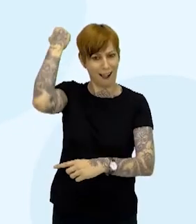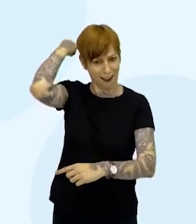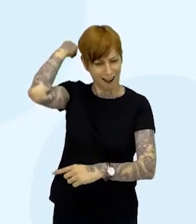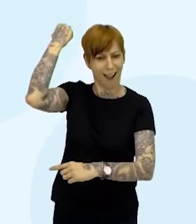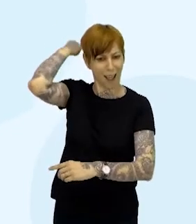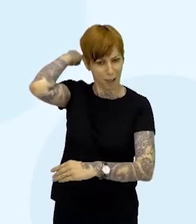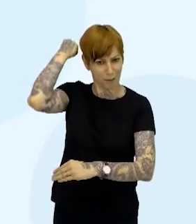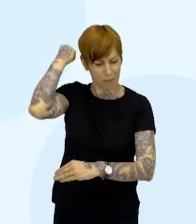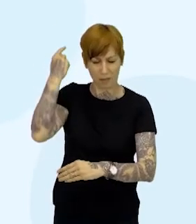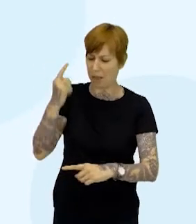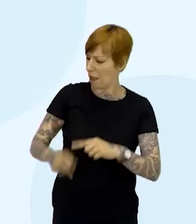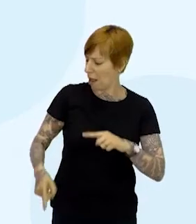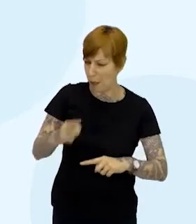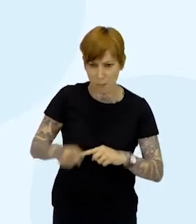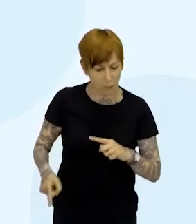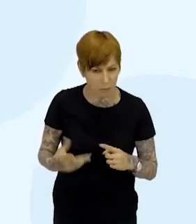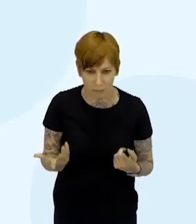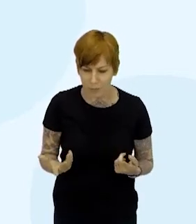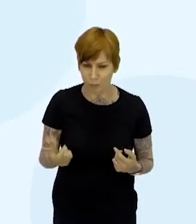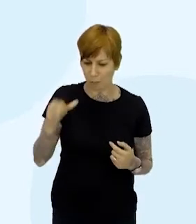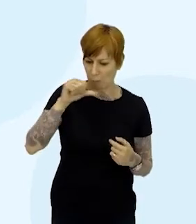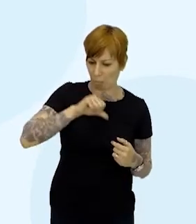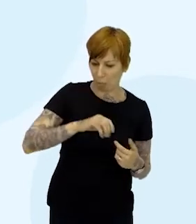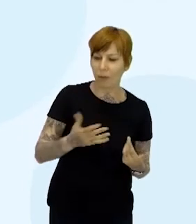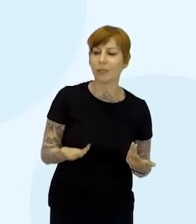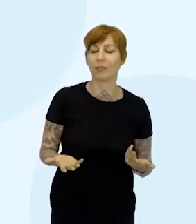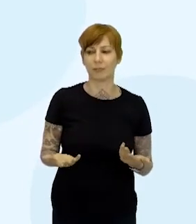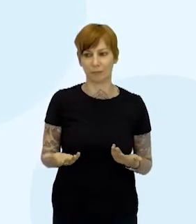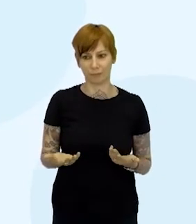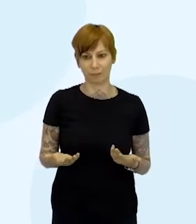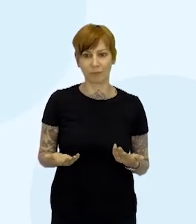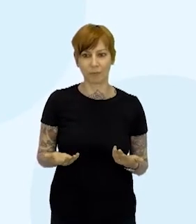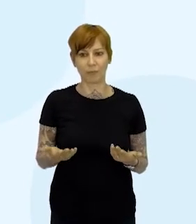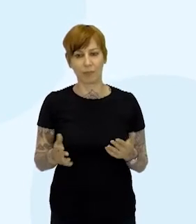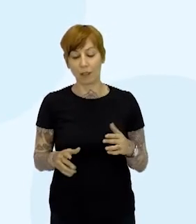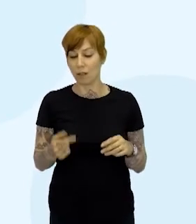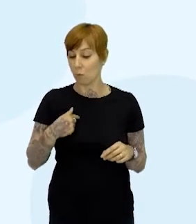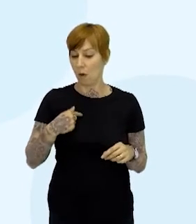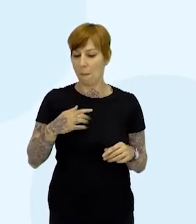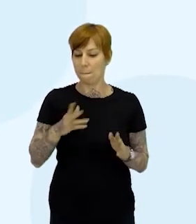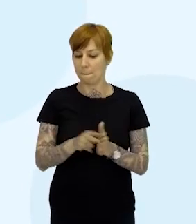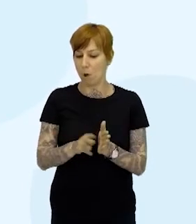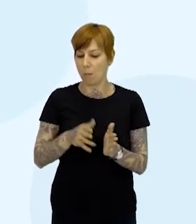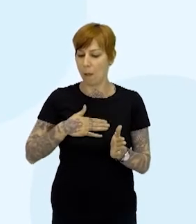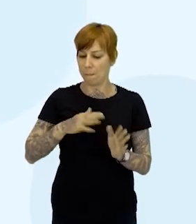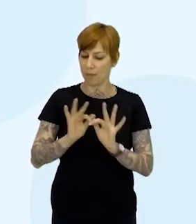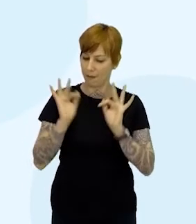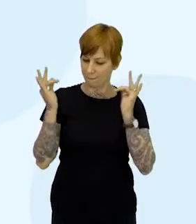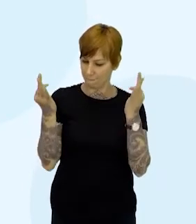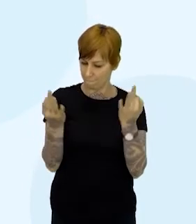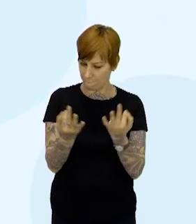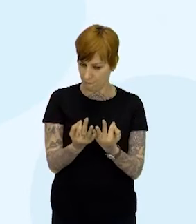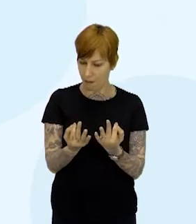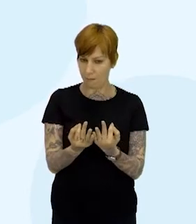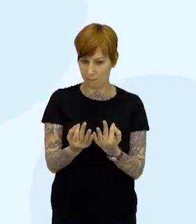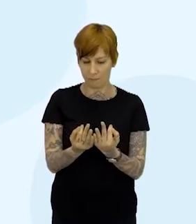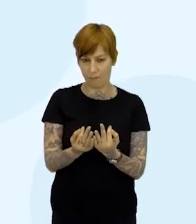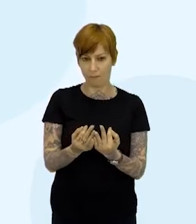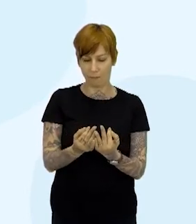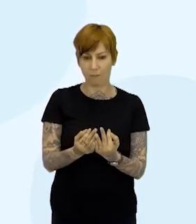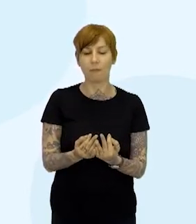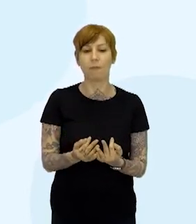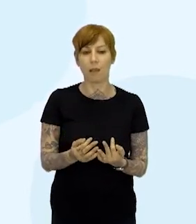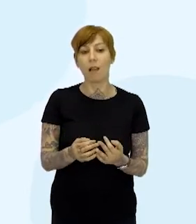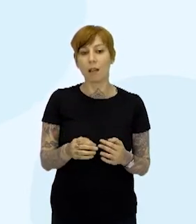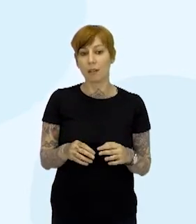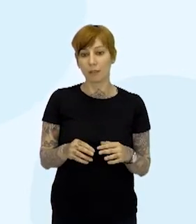algo que não era visto com bons olhos. Então, você está vendo que não é uma coisa da minha família, não é da família da Jennifer, não é da professora que colocou